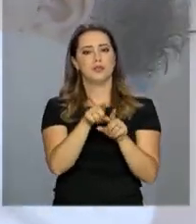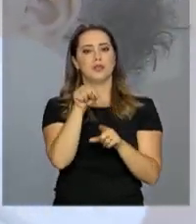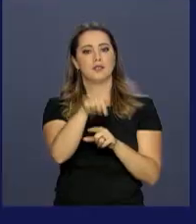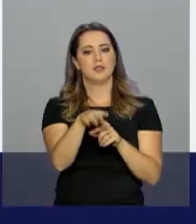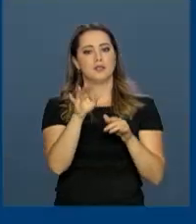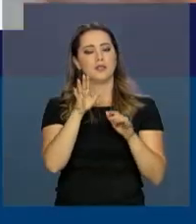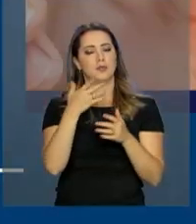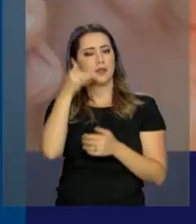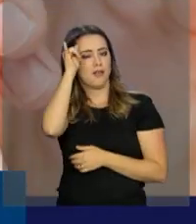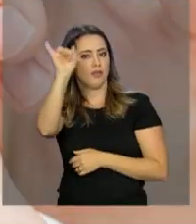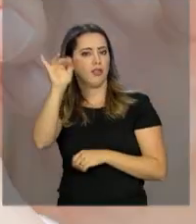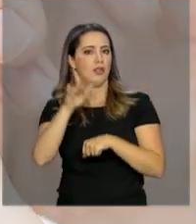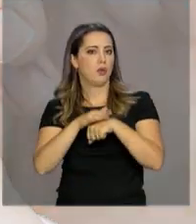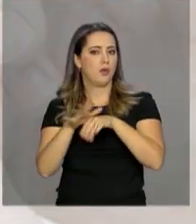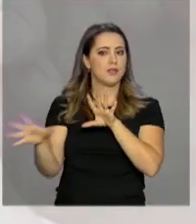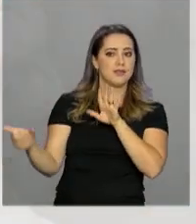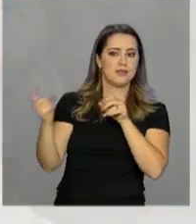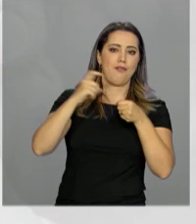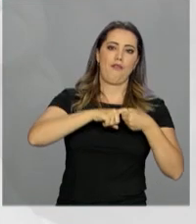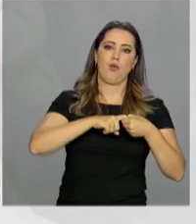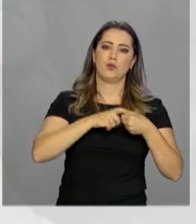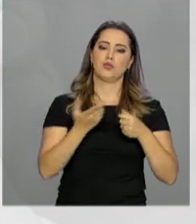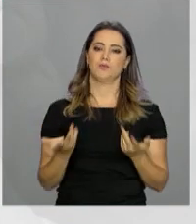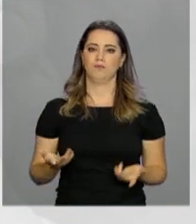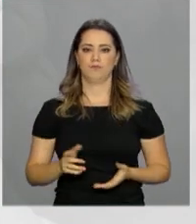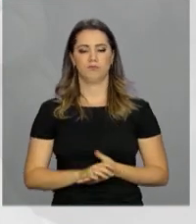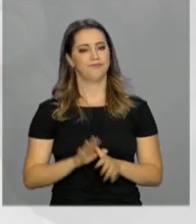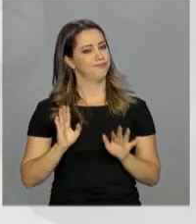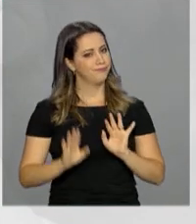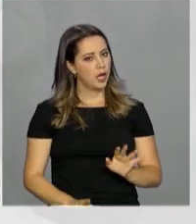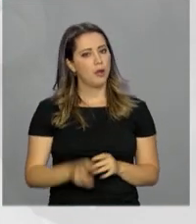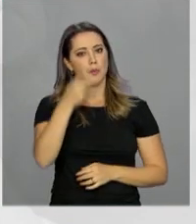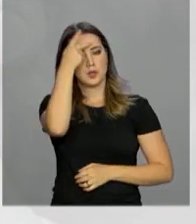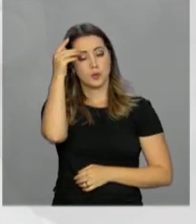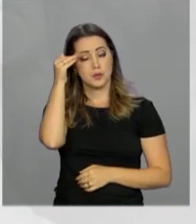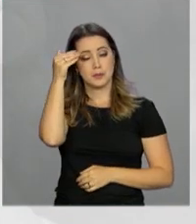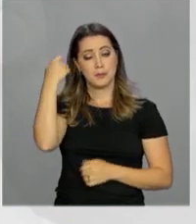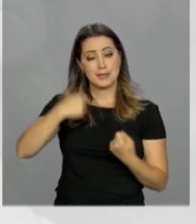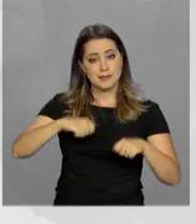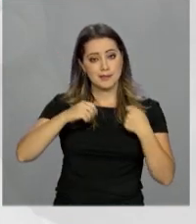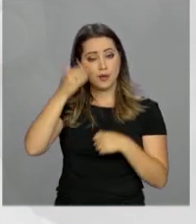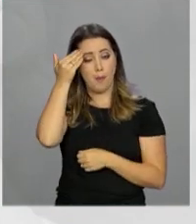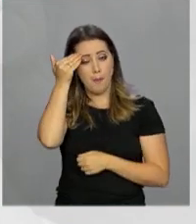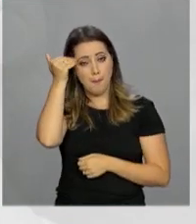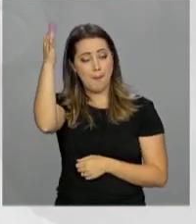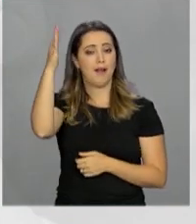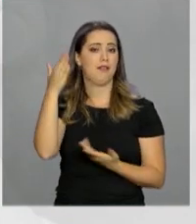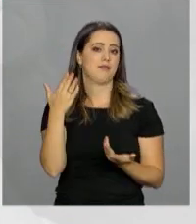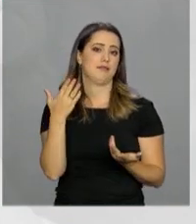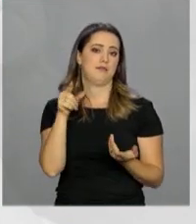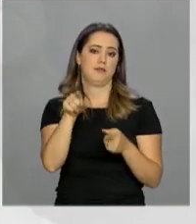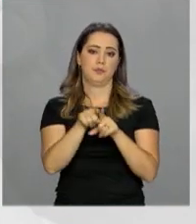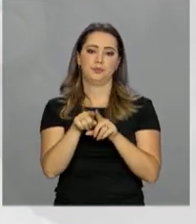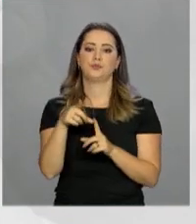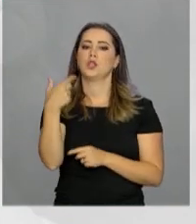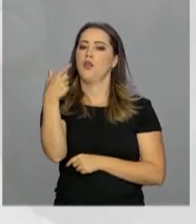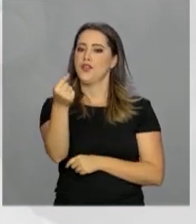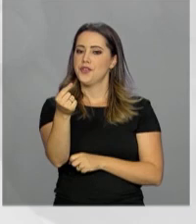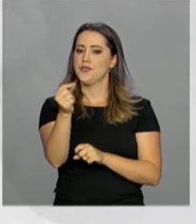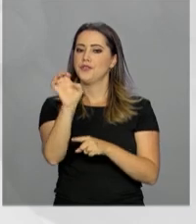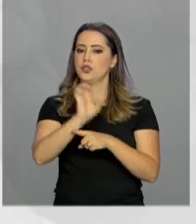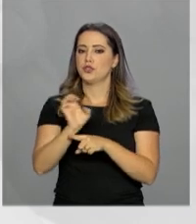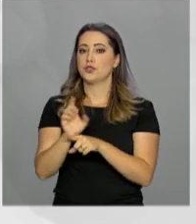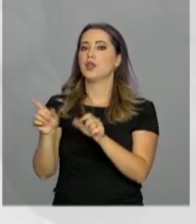mas nem todo mundo tem essa consciência no ano passado 20 estados e do distrito federal ficaram